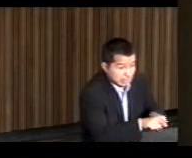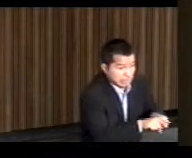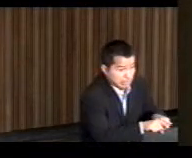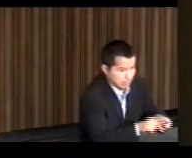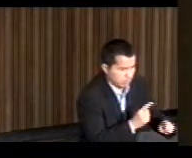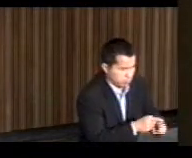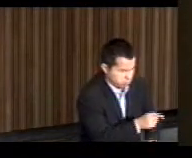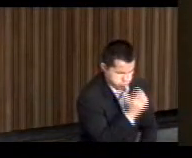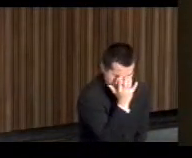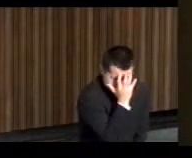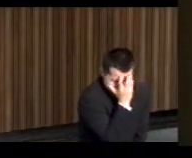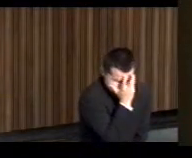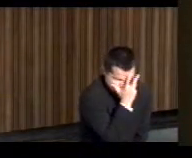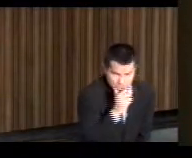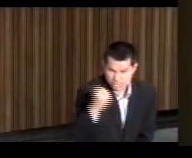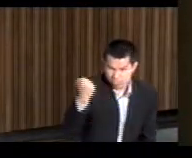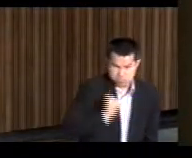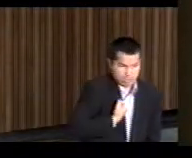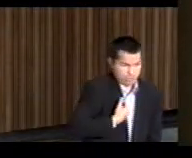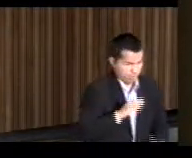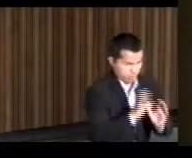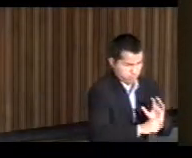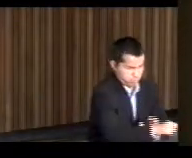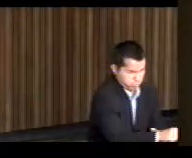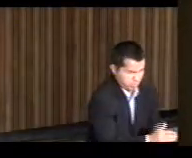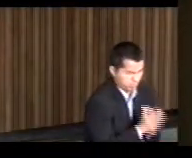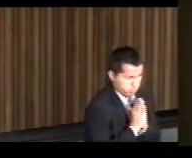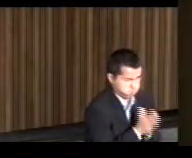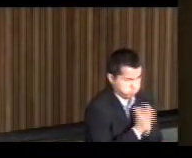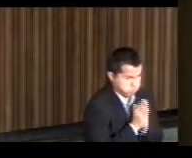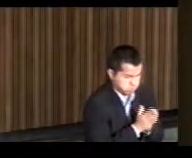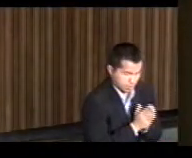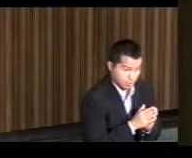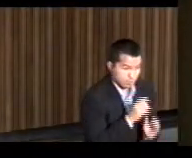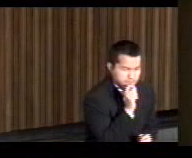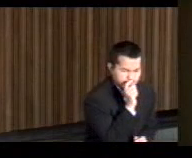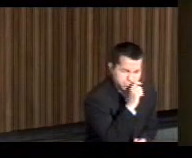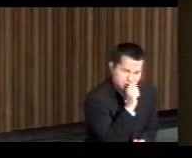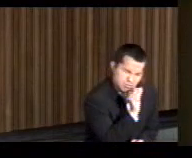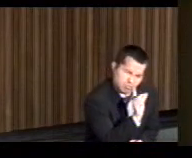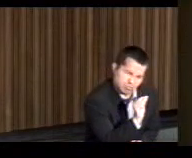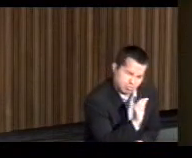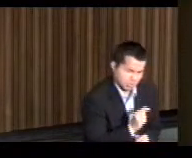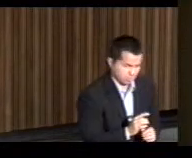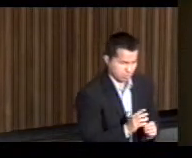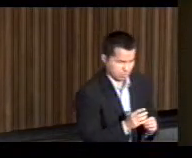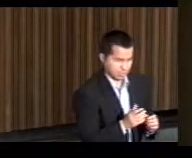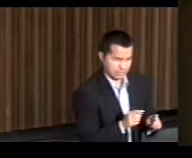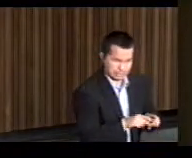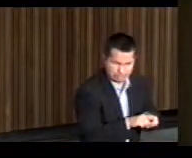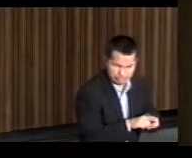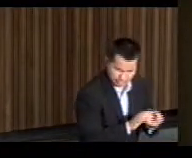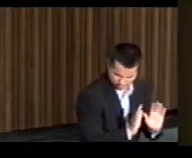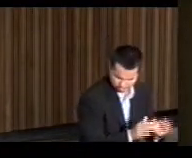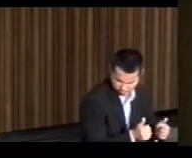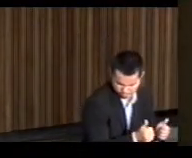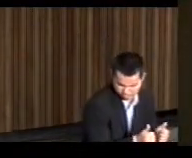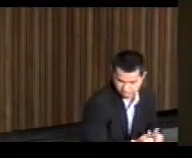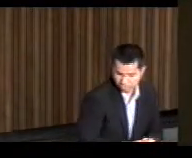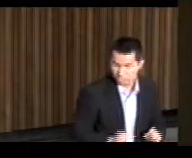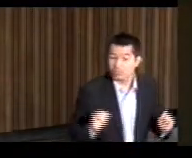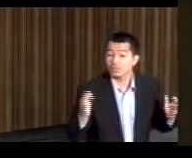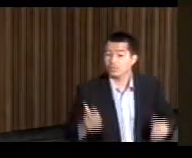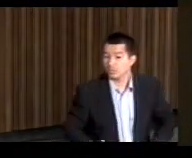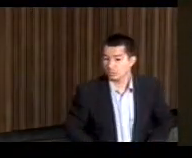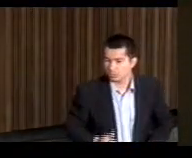e vão me matar para você ser levada para o harém do faraó. E não deu outra. Eu não entendo